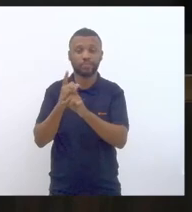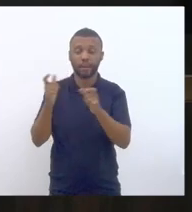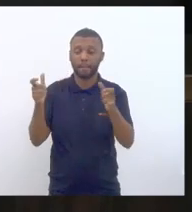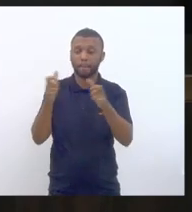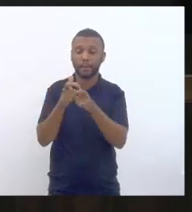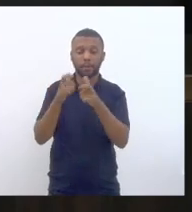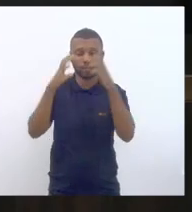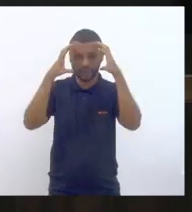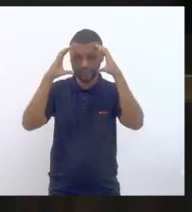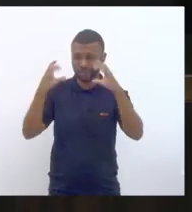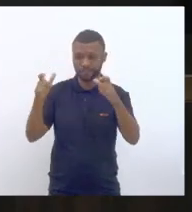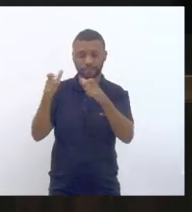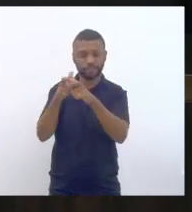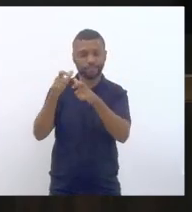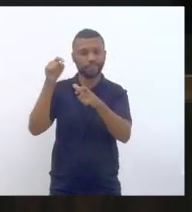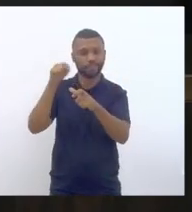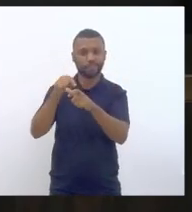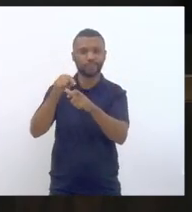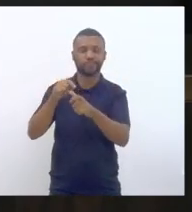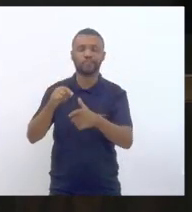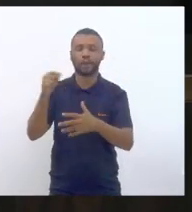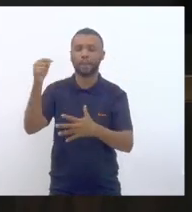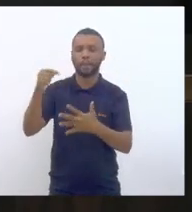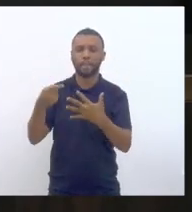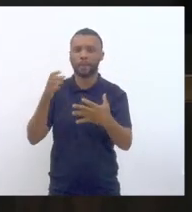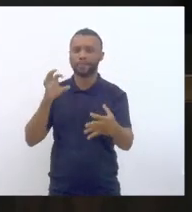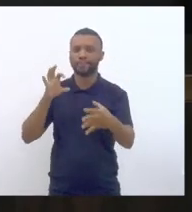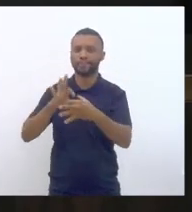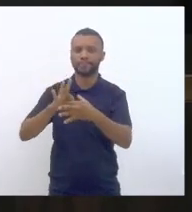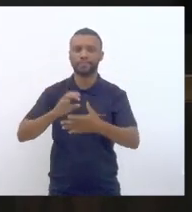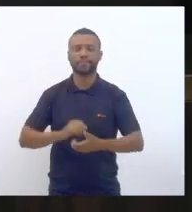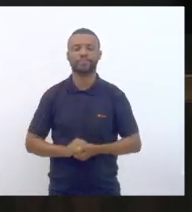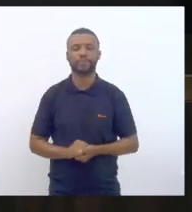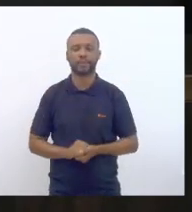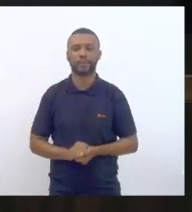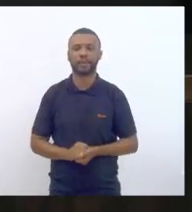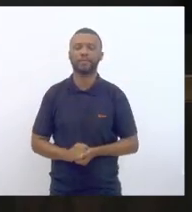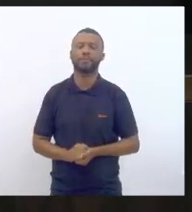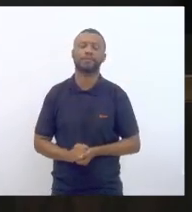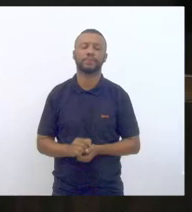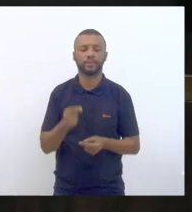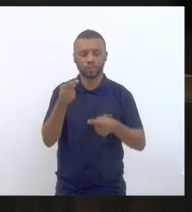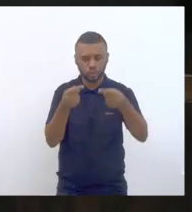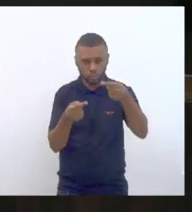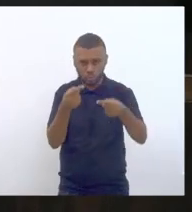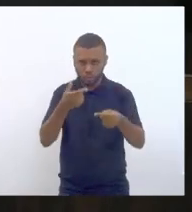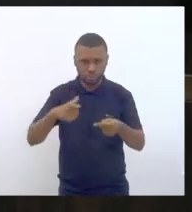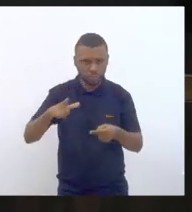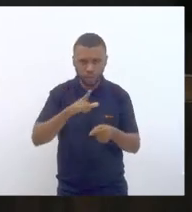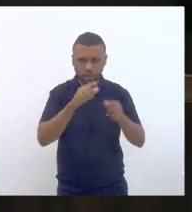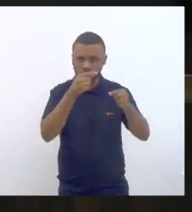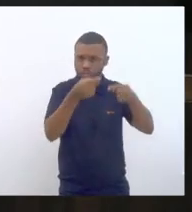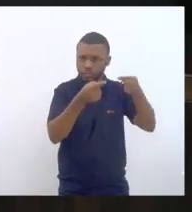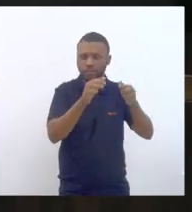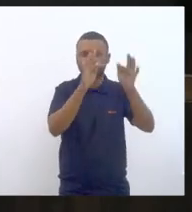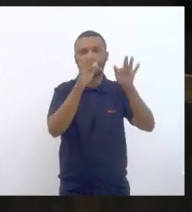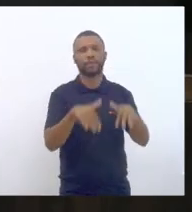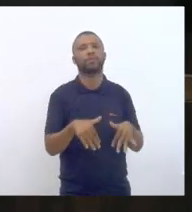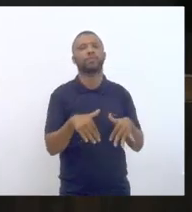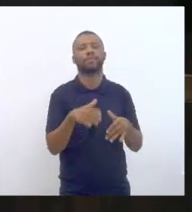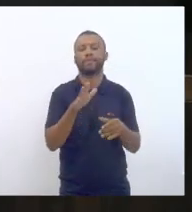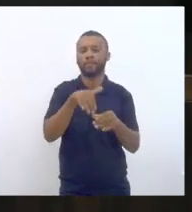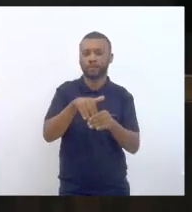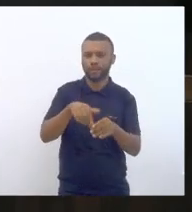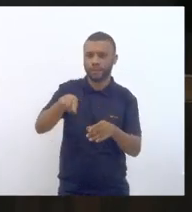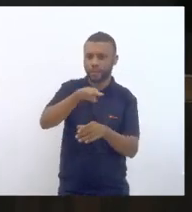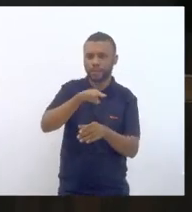dá providências correlatas. Em discussão, não havendo quem queira discutir, encerra a discussão em votação. Os